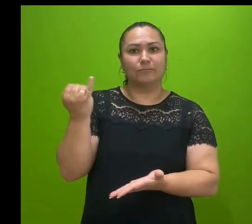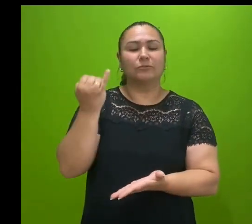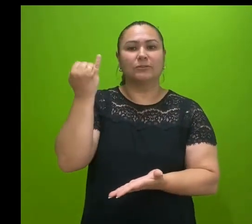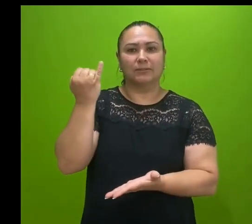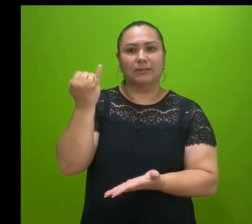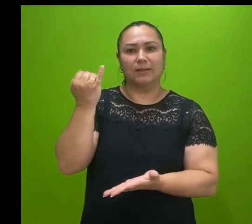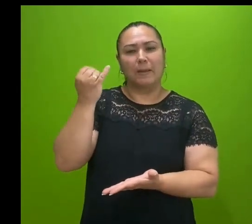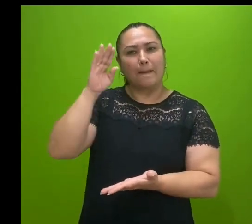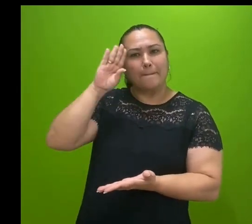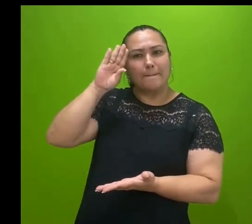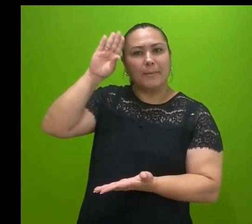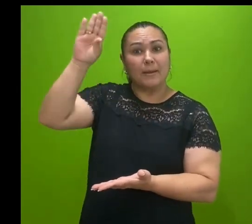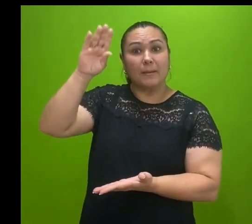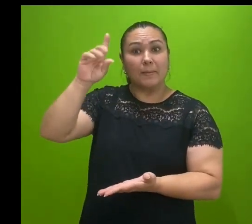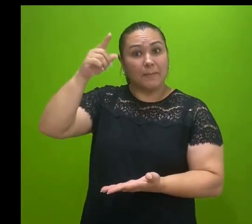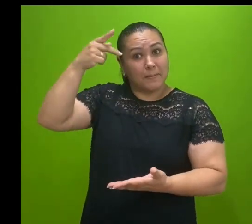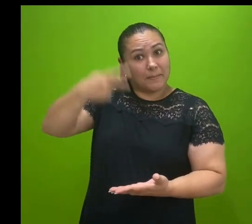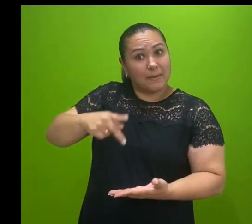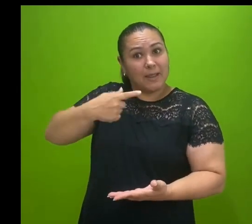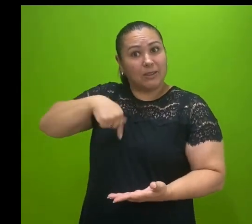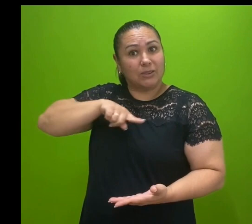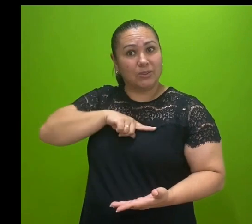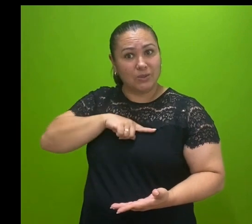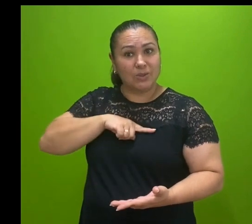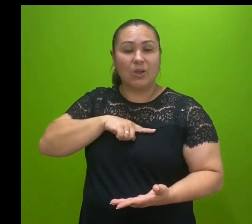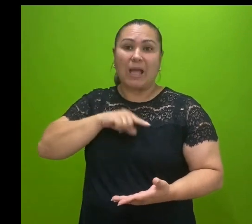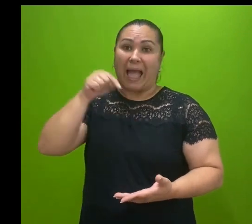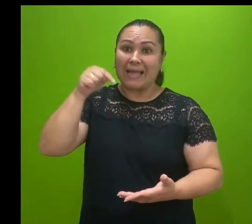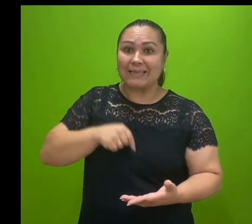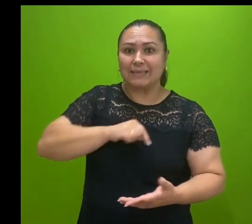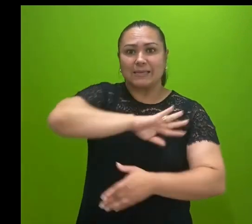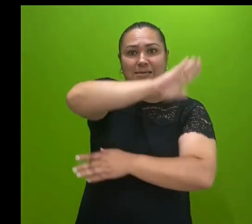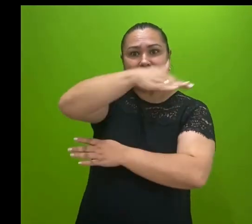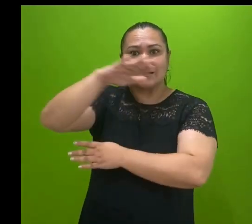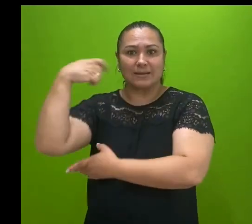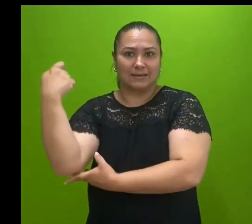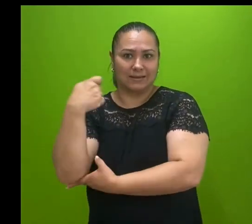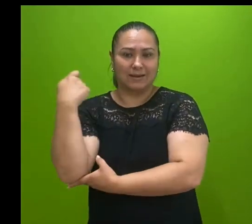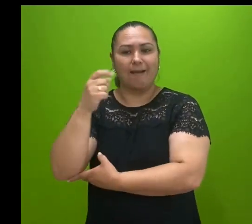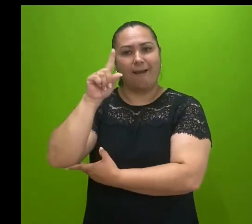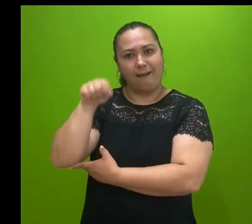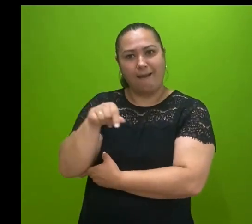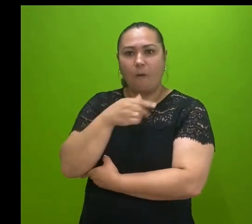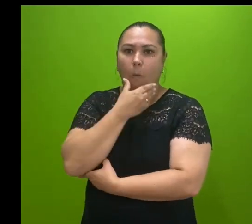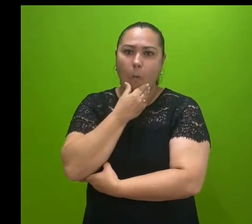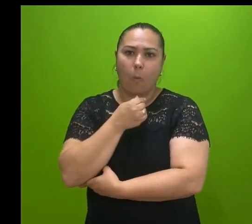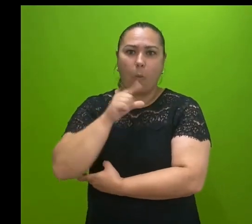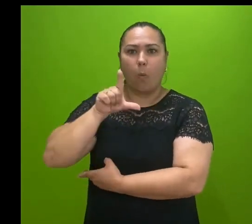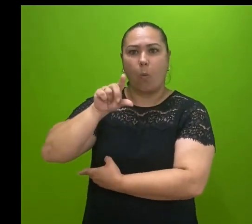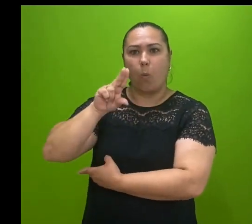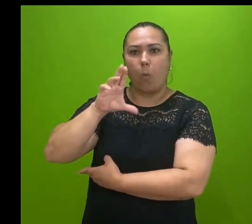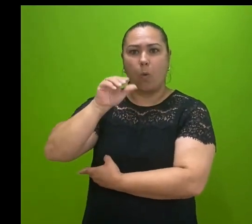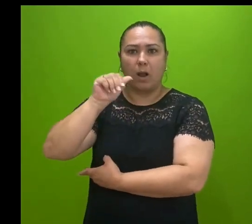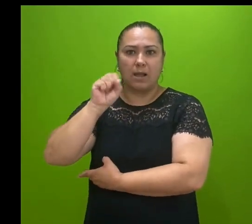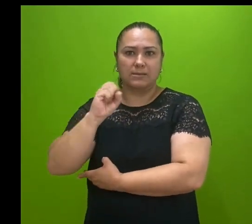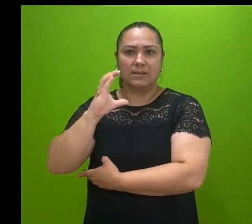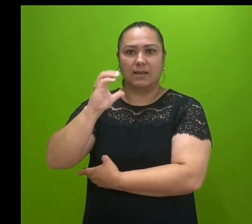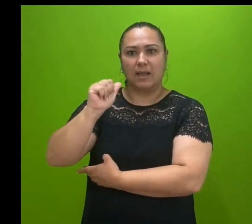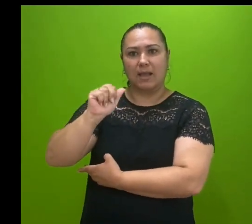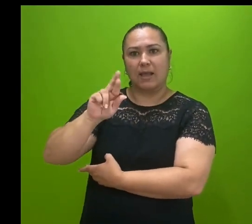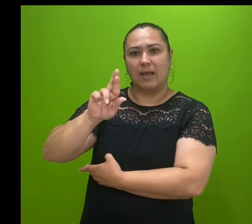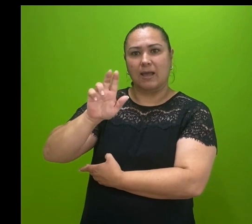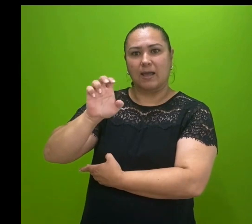Outro autor aqui muito importante, principalmente para nós, aqui da Serra Gaúcha, o